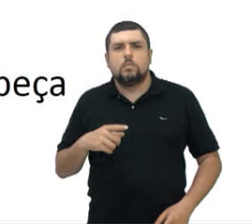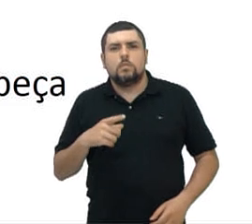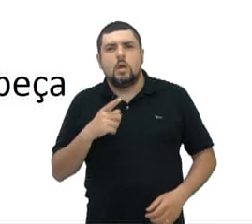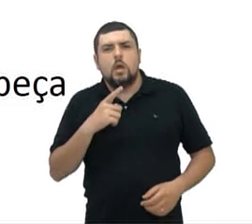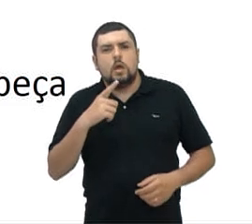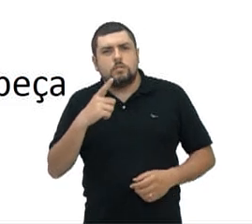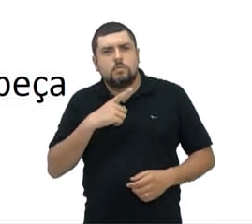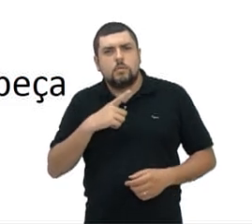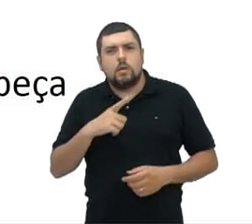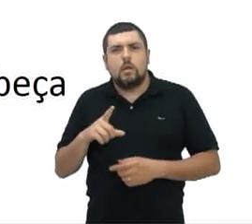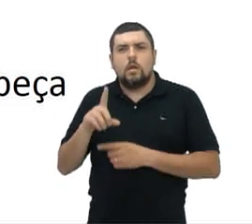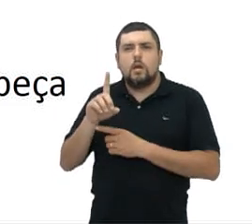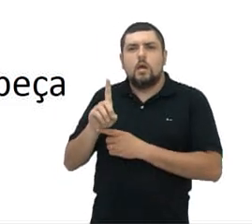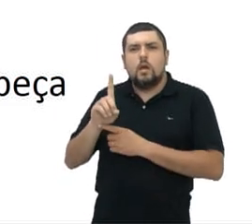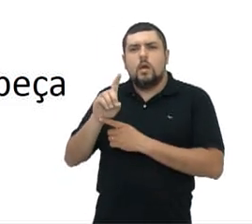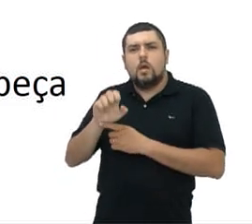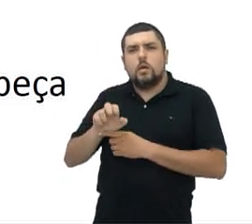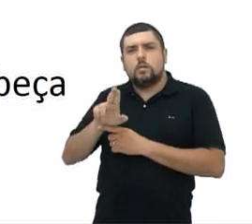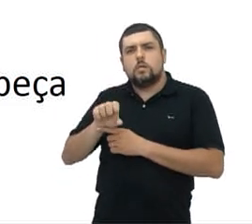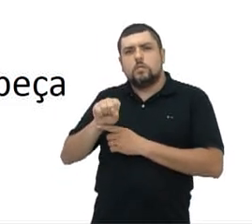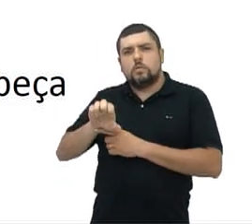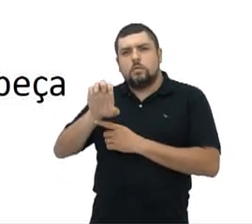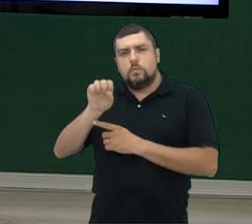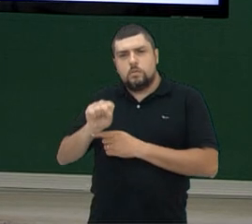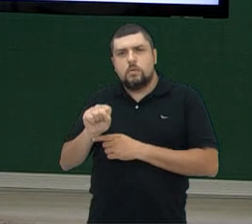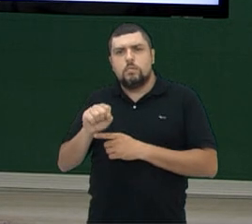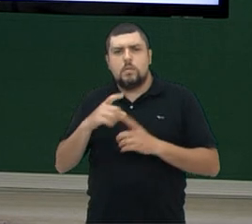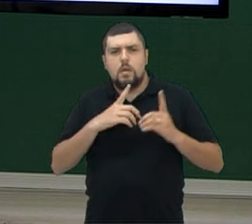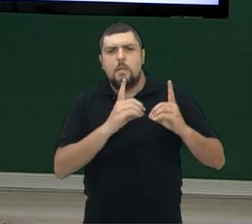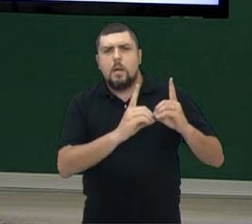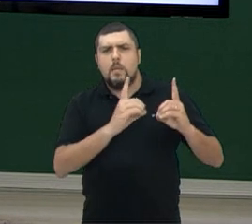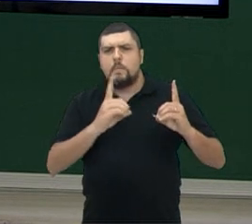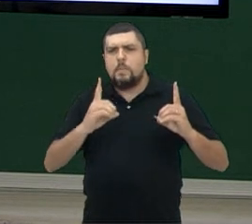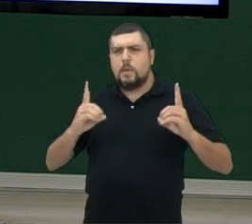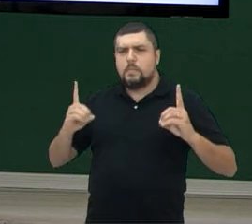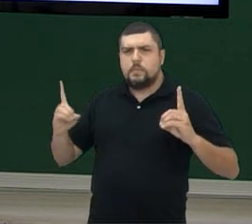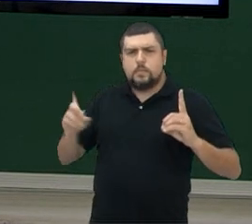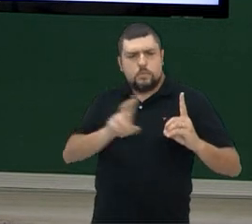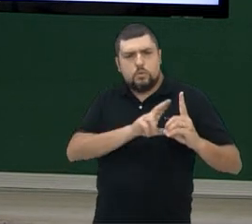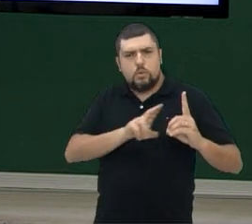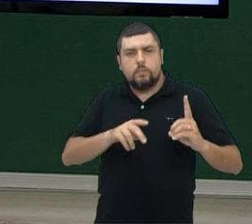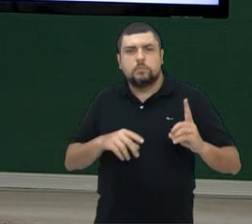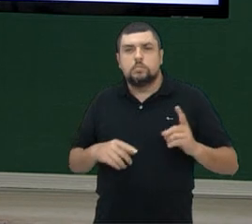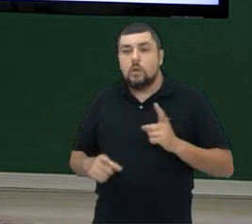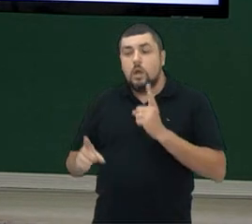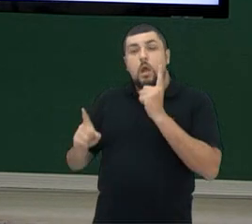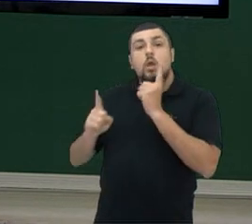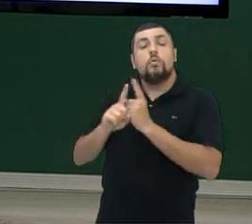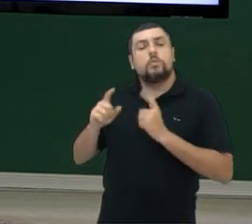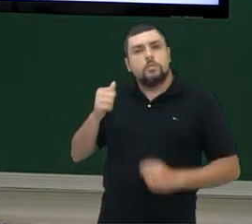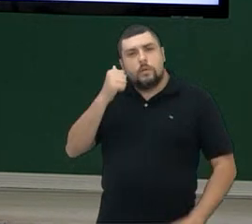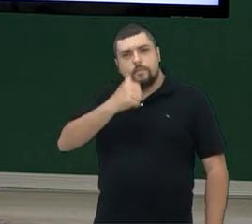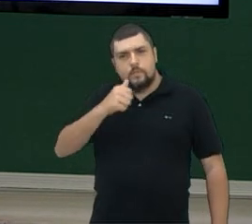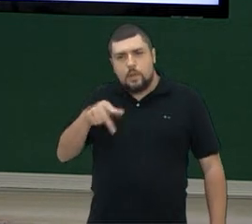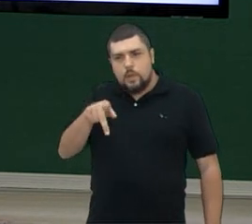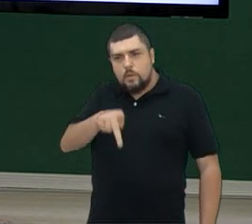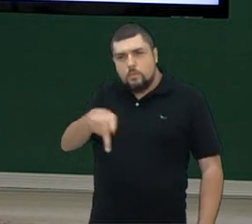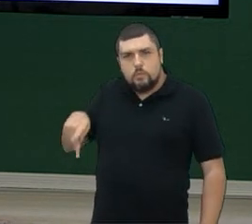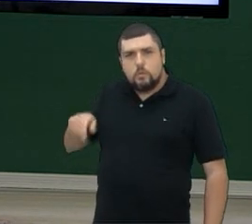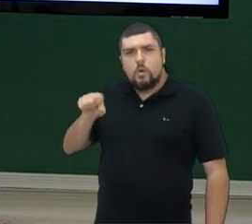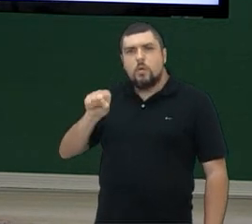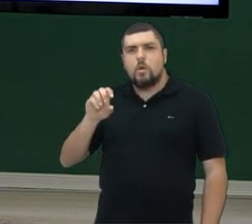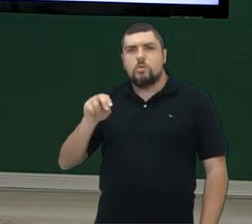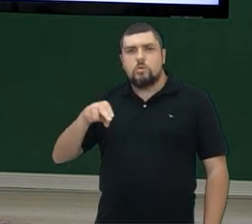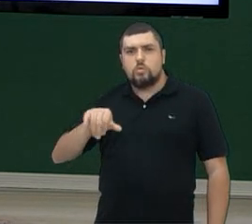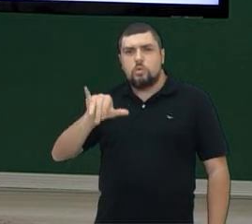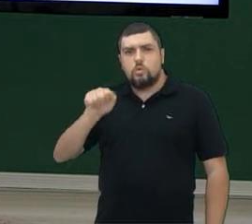que encontrar outros referenciais, outros professores que estudaram. E eu achei uma professora chamada professora Sônia, estudou em Maringá,